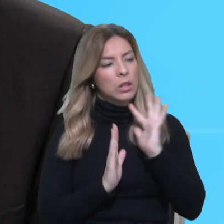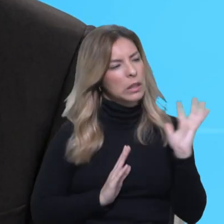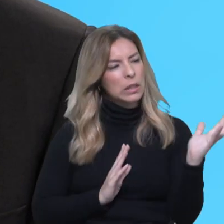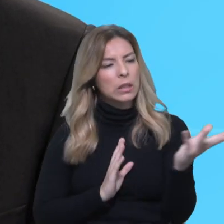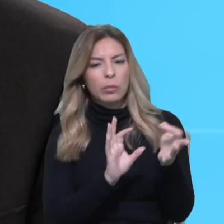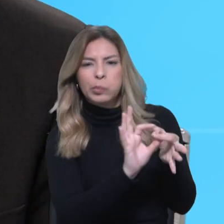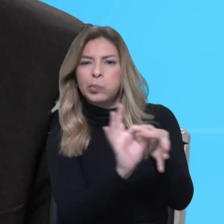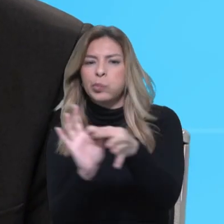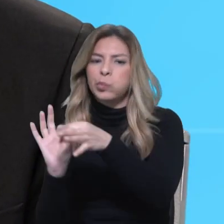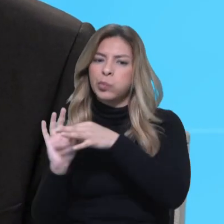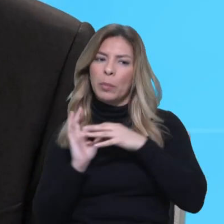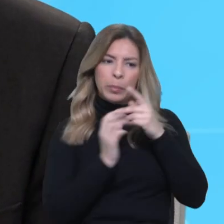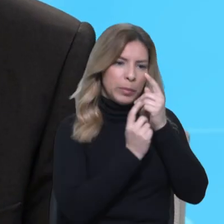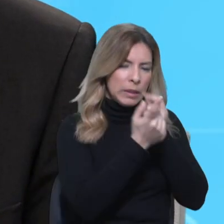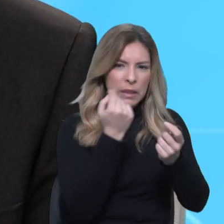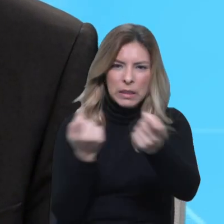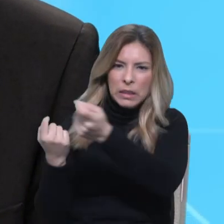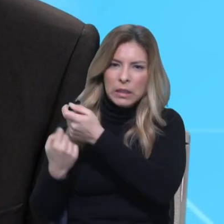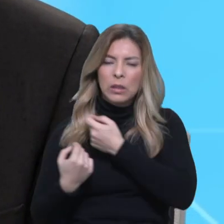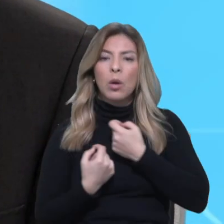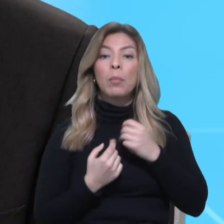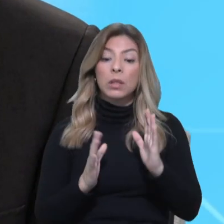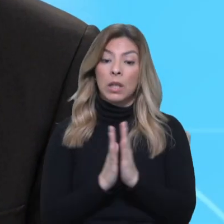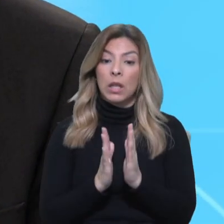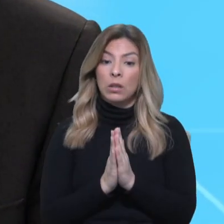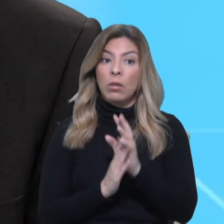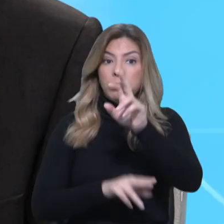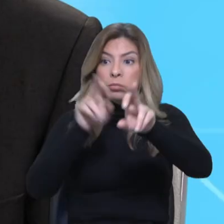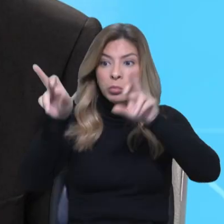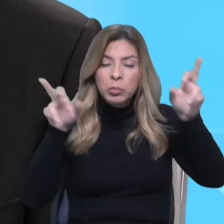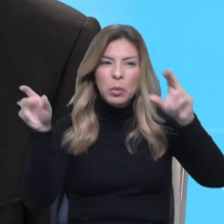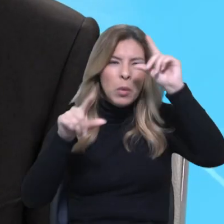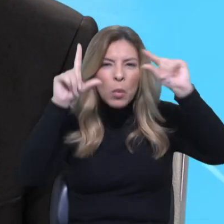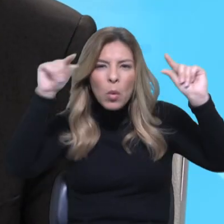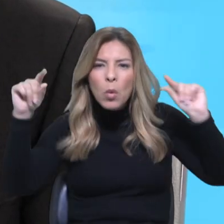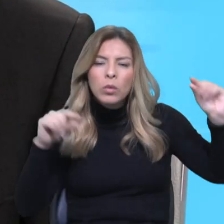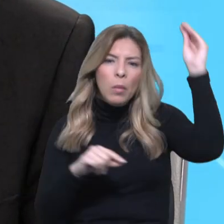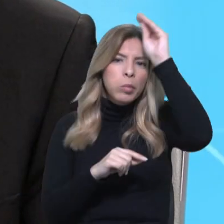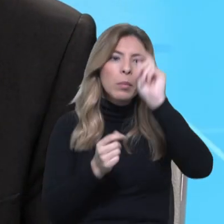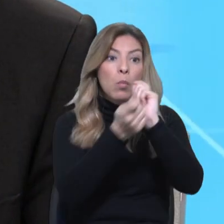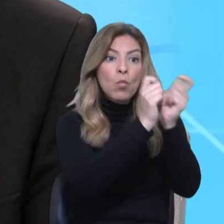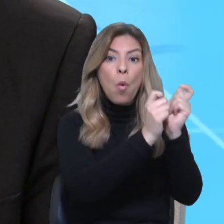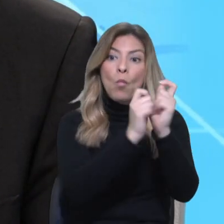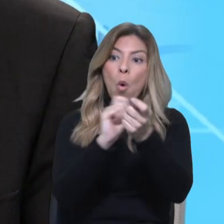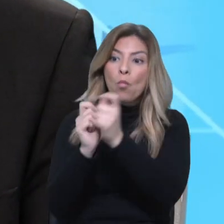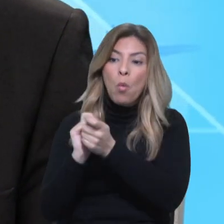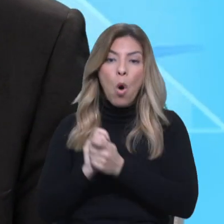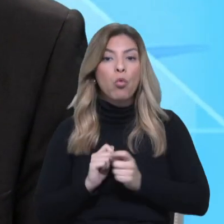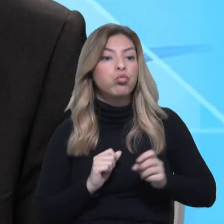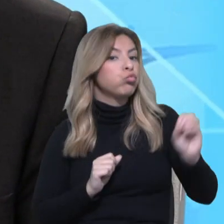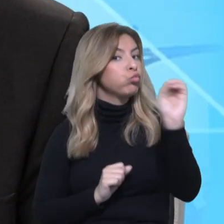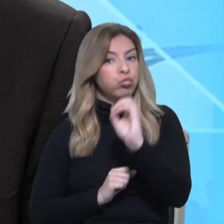E acredito muito que a igreja, se não for às periferias, e não se transformar ela própria em periferia, sem